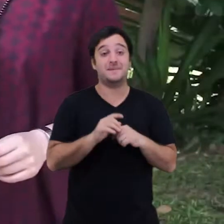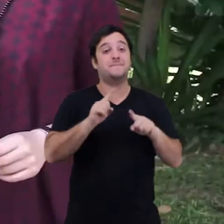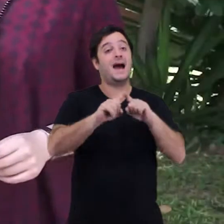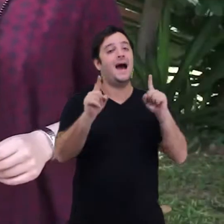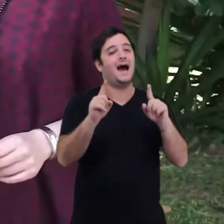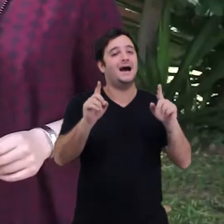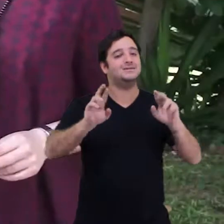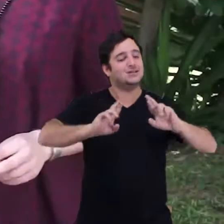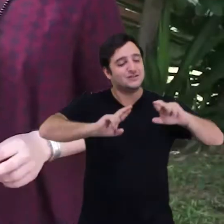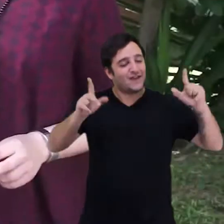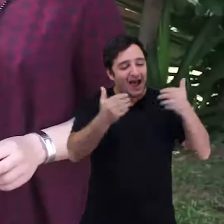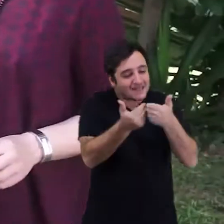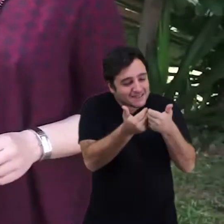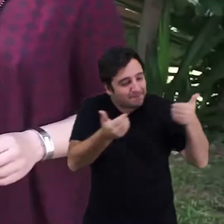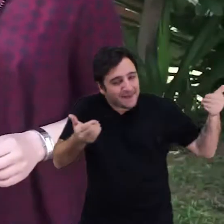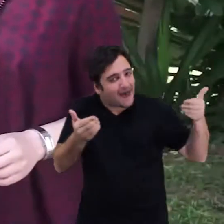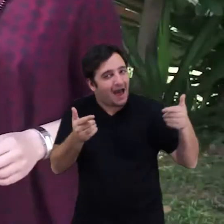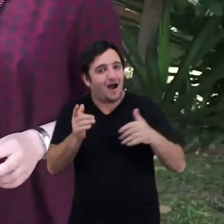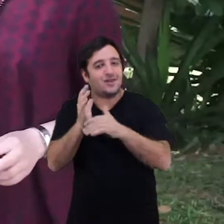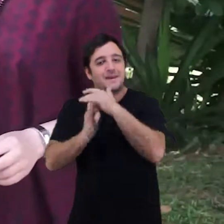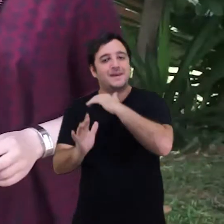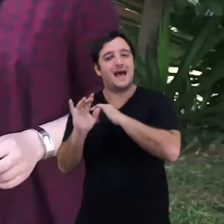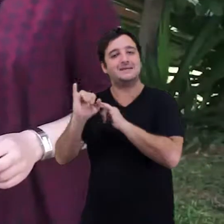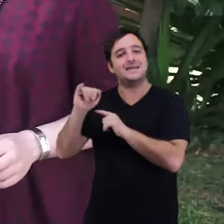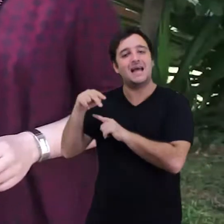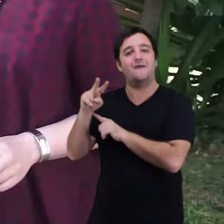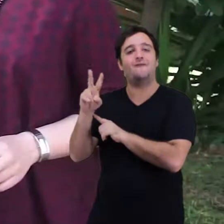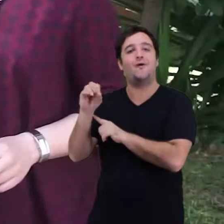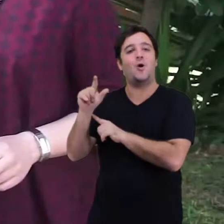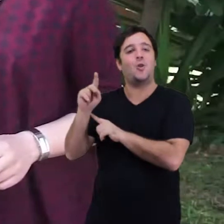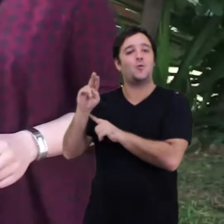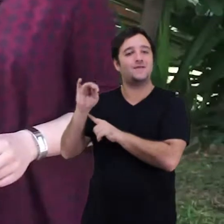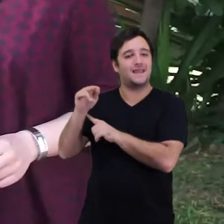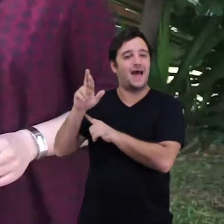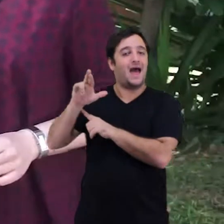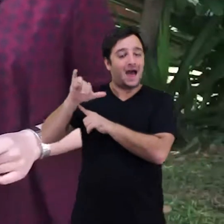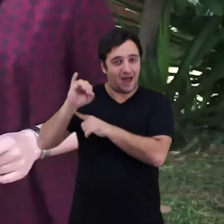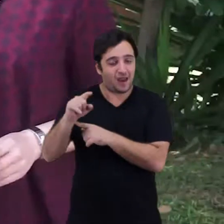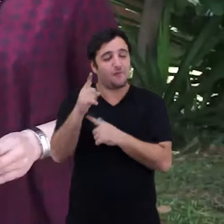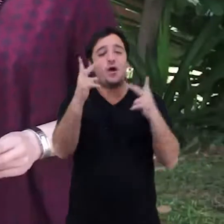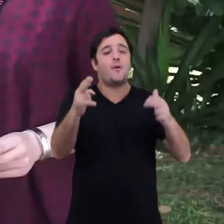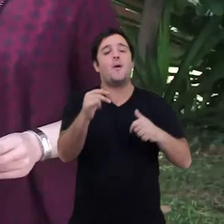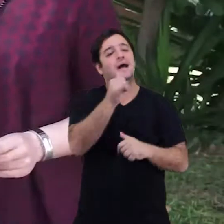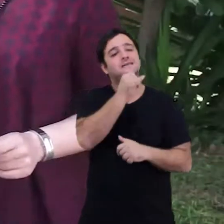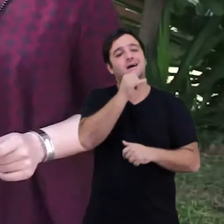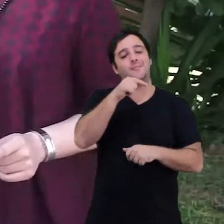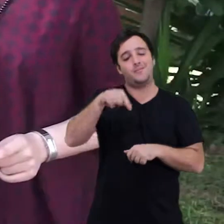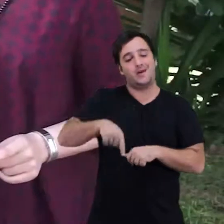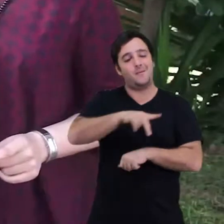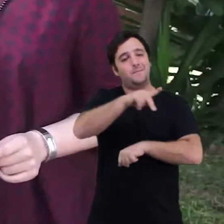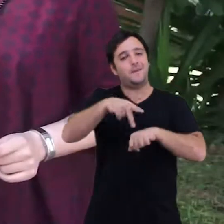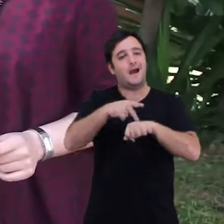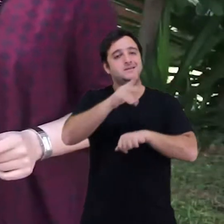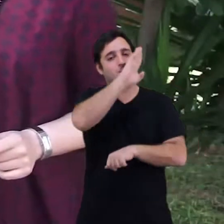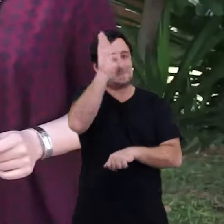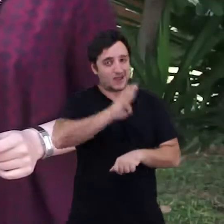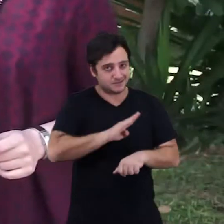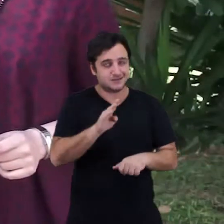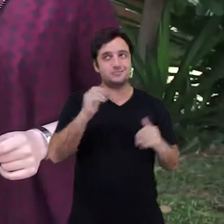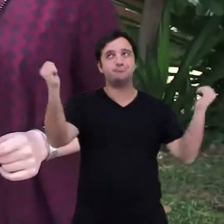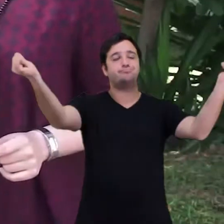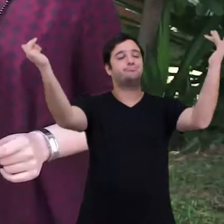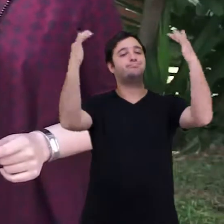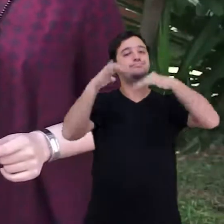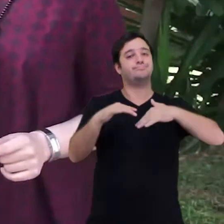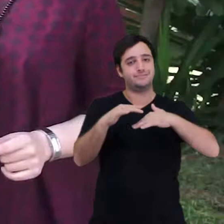caso dos haitianos no Brasil. O Haiti não é considerado um país, nesse momento, produtor de refugiados. Ele tem um histórico de